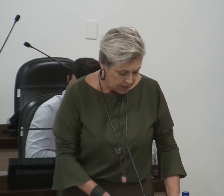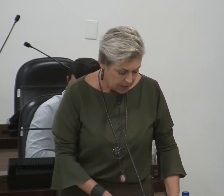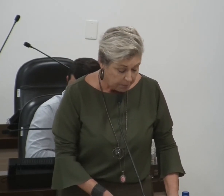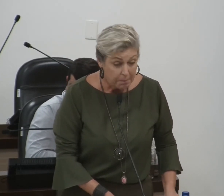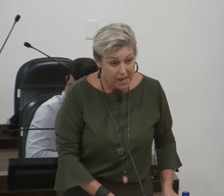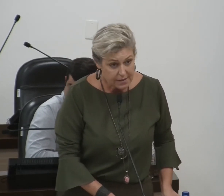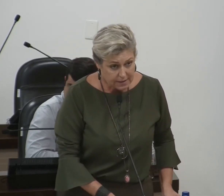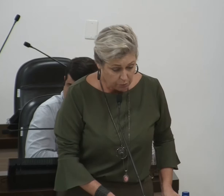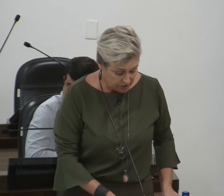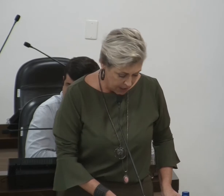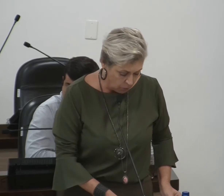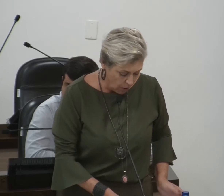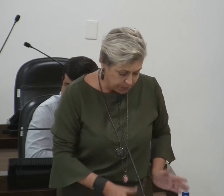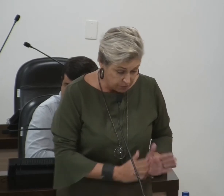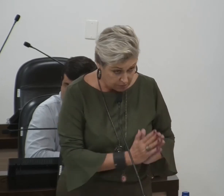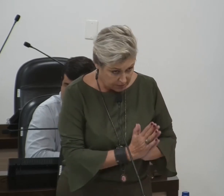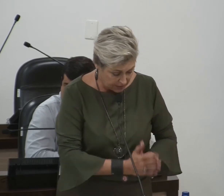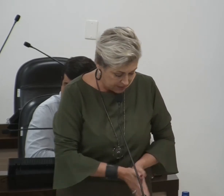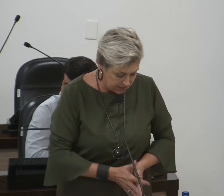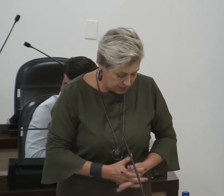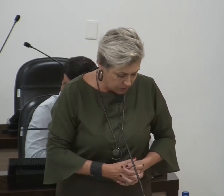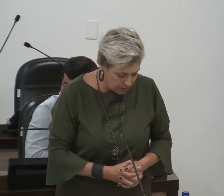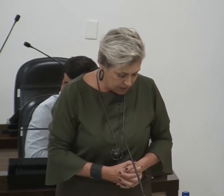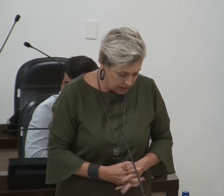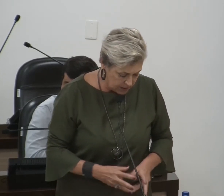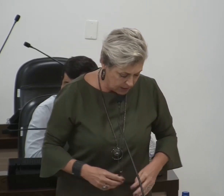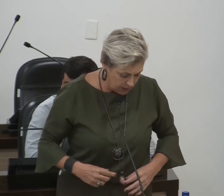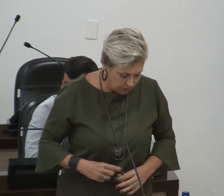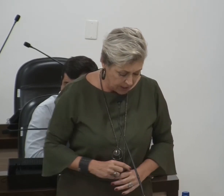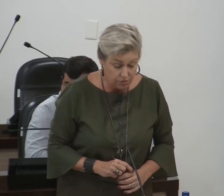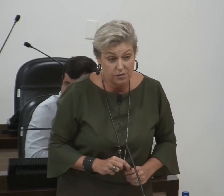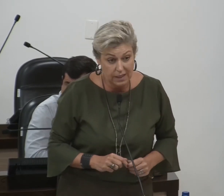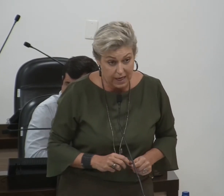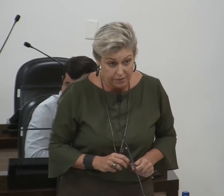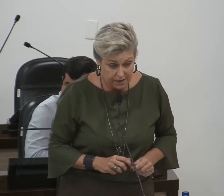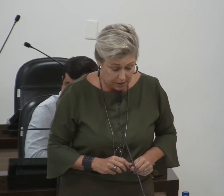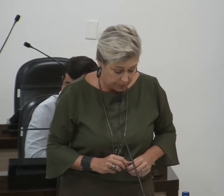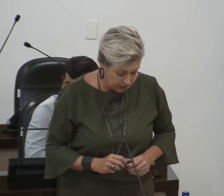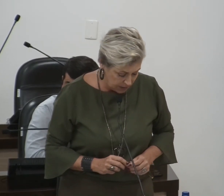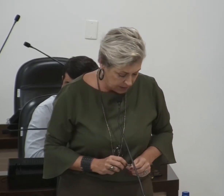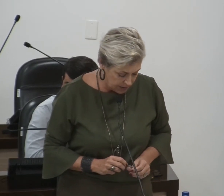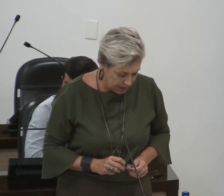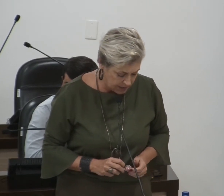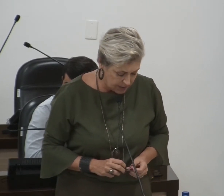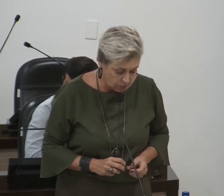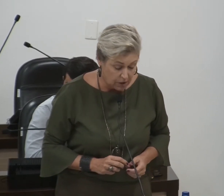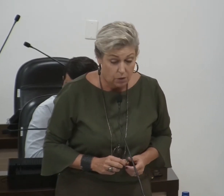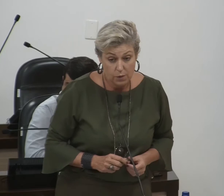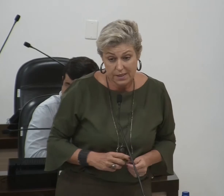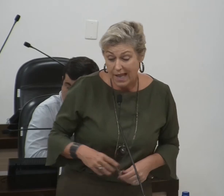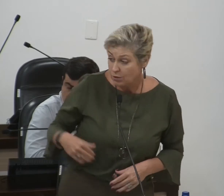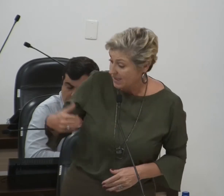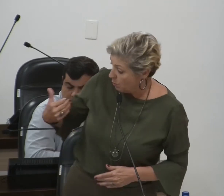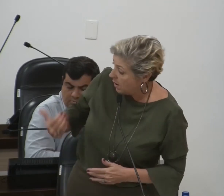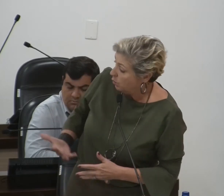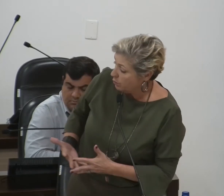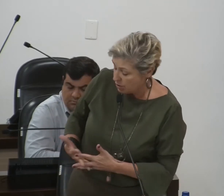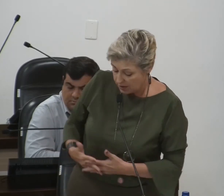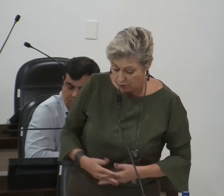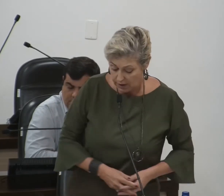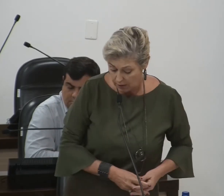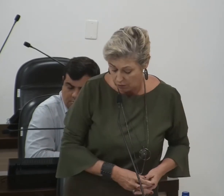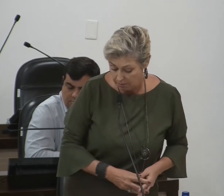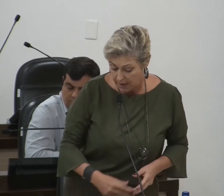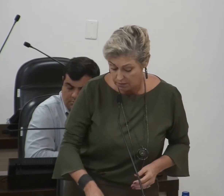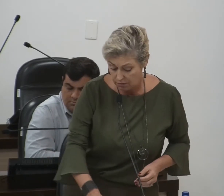chikungunya, mas temos 0 óbitos, graças a Deus, e 0 casos graves também de internação. O Estado de São Paulo, como